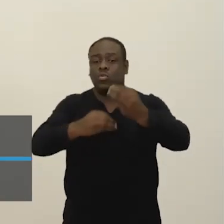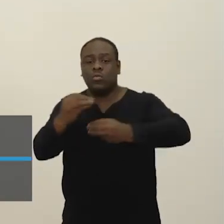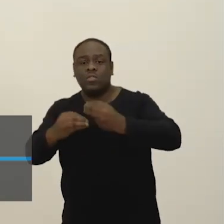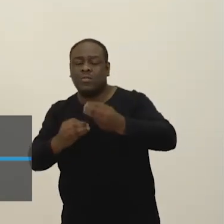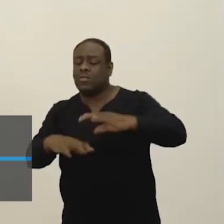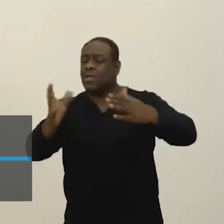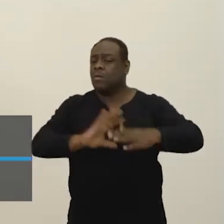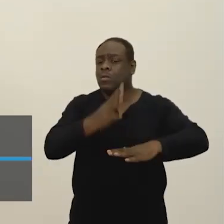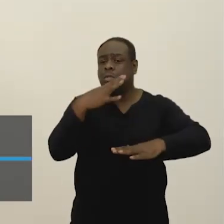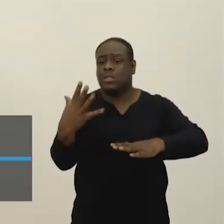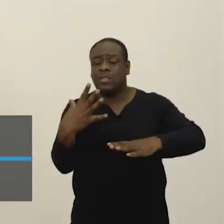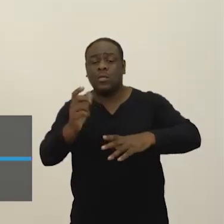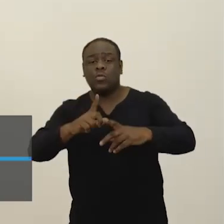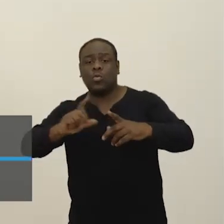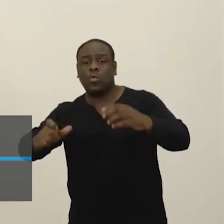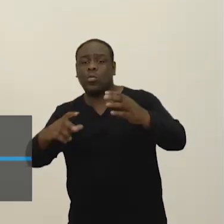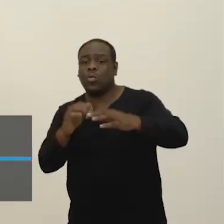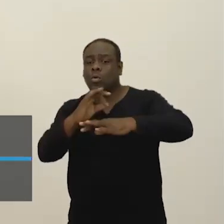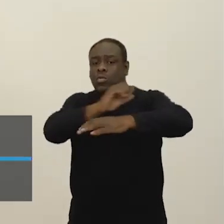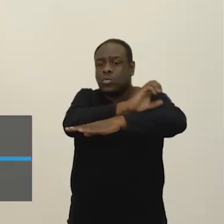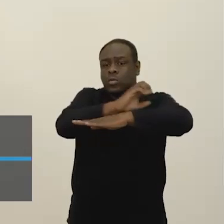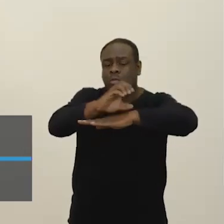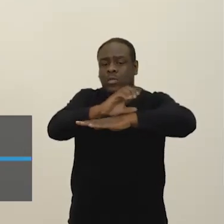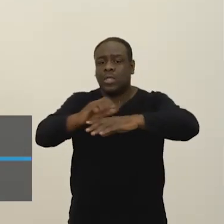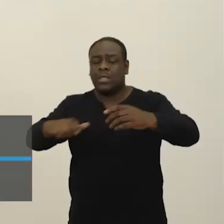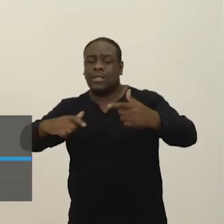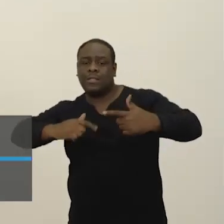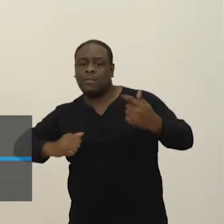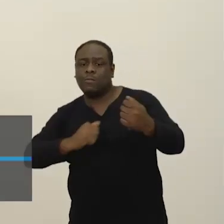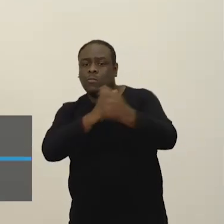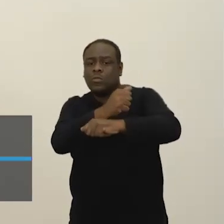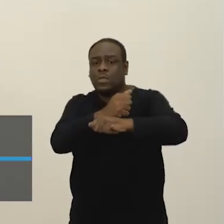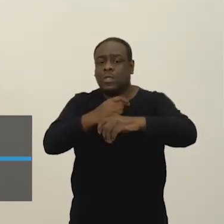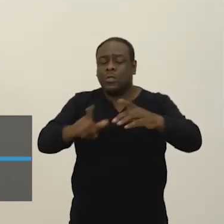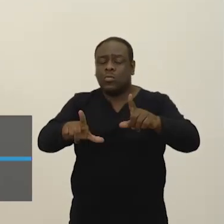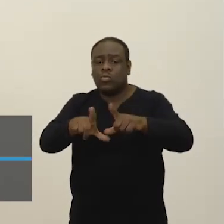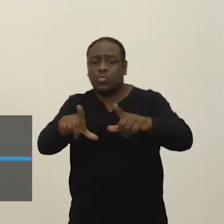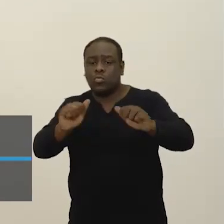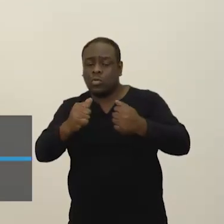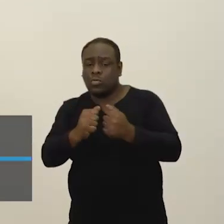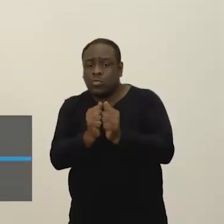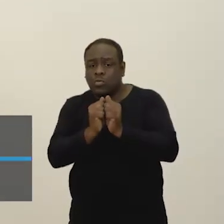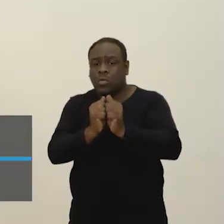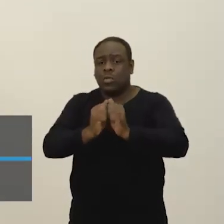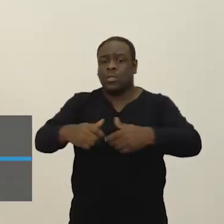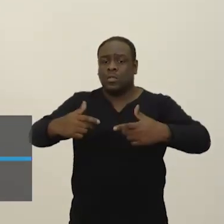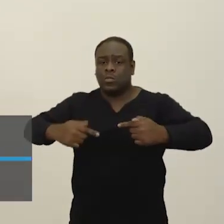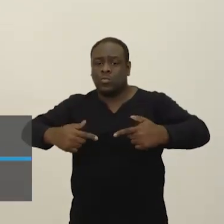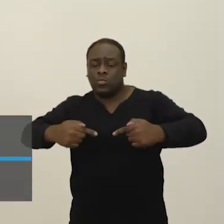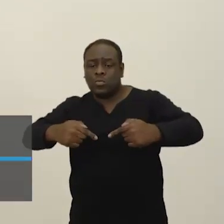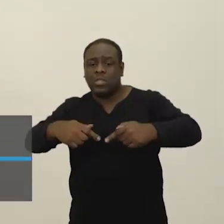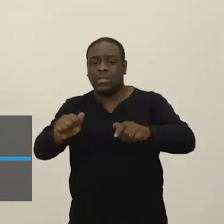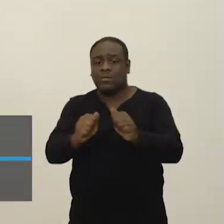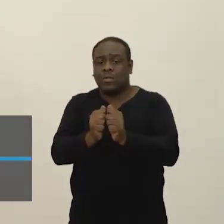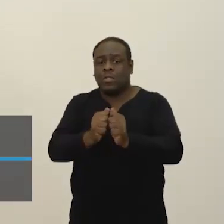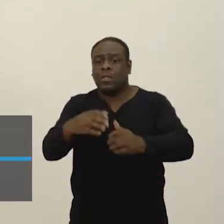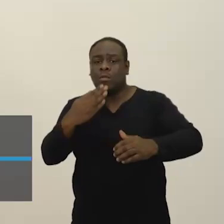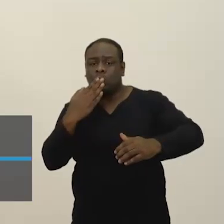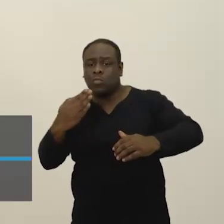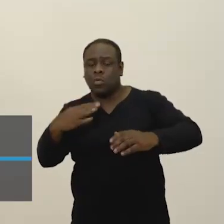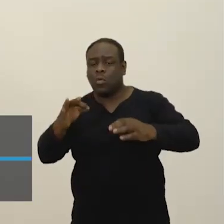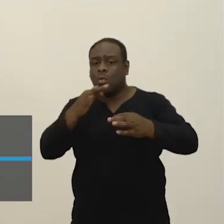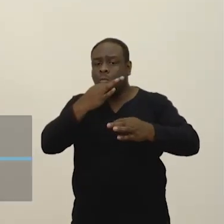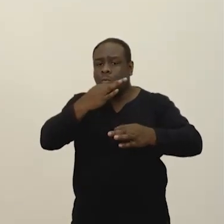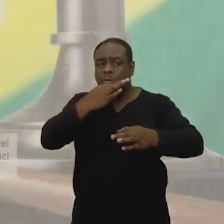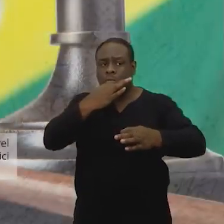estão acontecendo de acordo com a Constituição, mas a luta, ela continua, né? Os povos, eles continuam a lutar pelos seus direitos. E